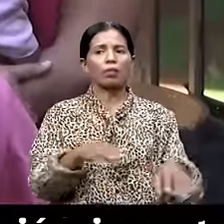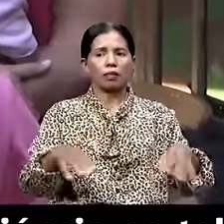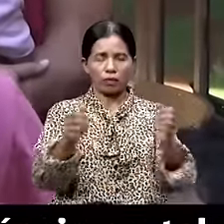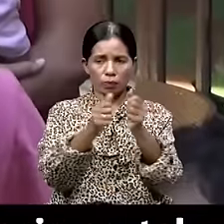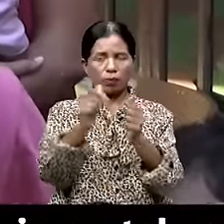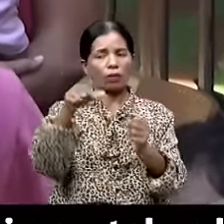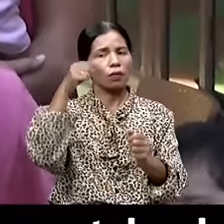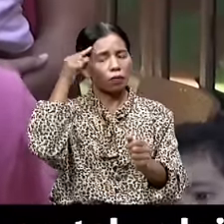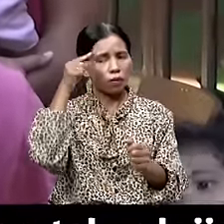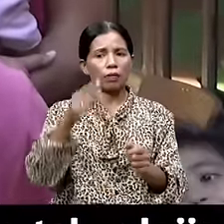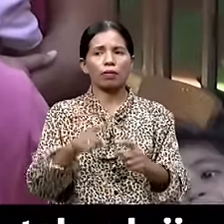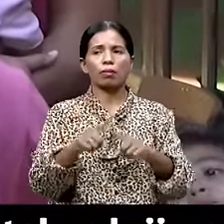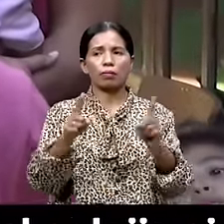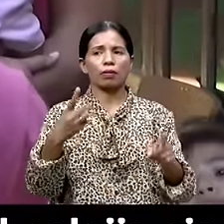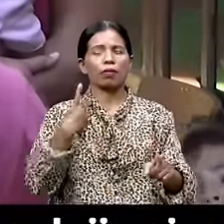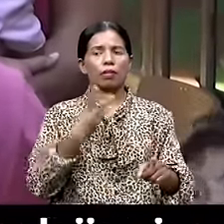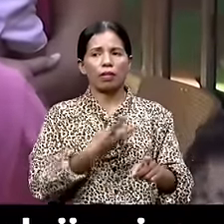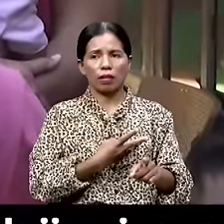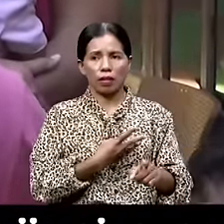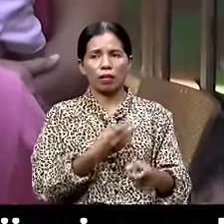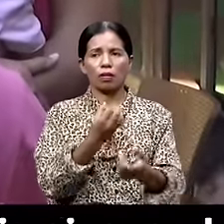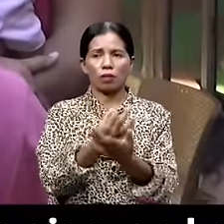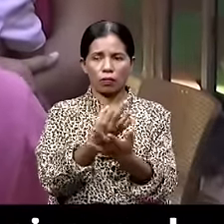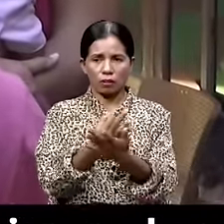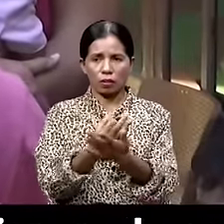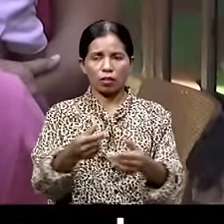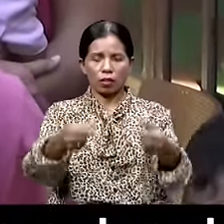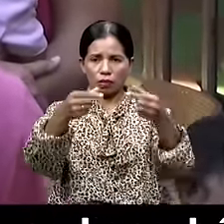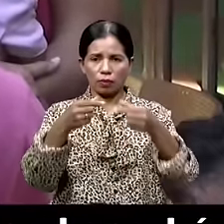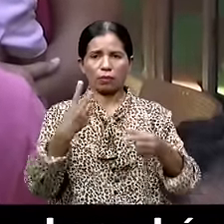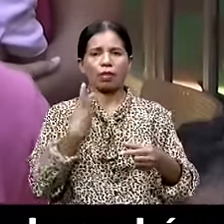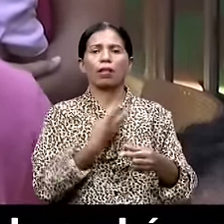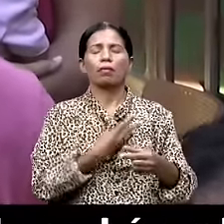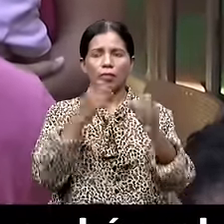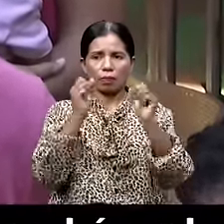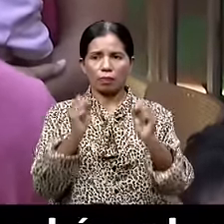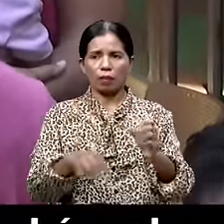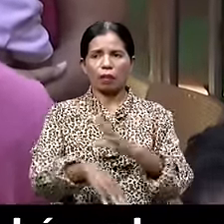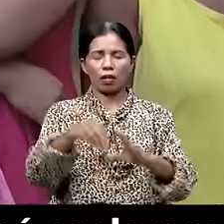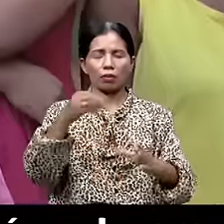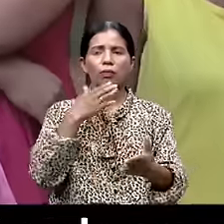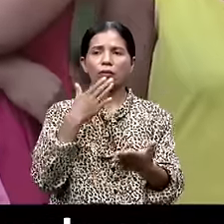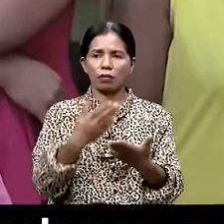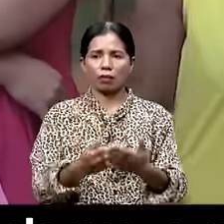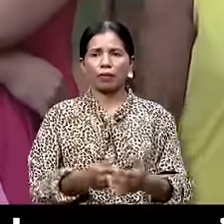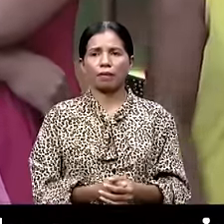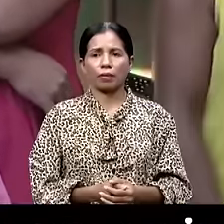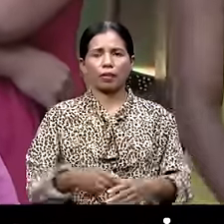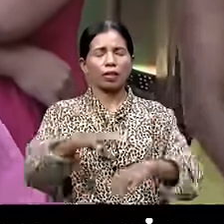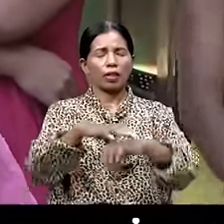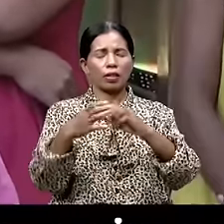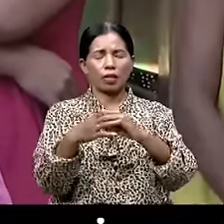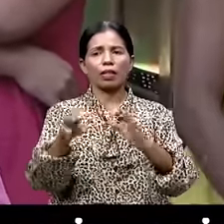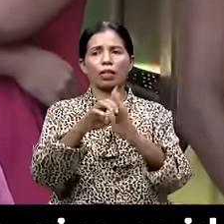amnia buat rumah hansa osang rumah thank you for ba amiga para ami bele sai mo so digno. Pri rai estado,